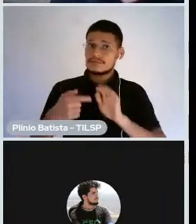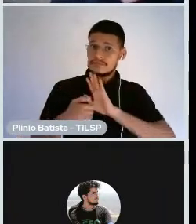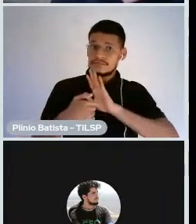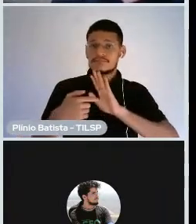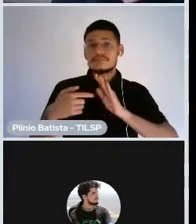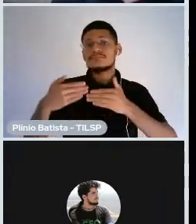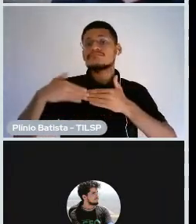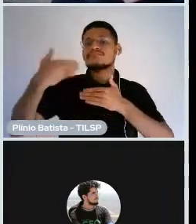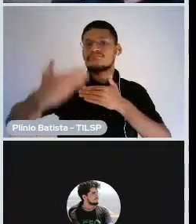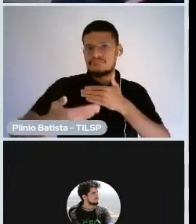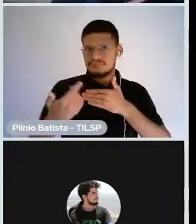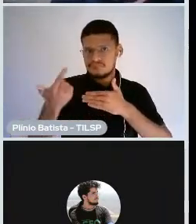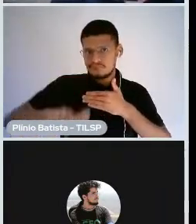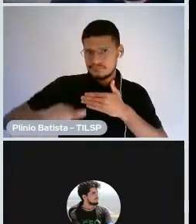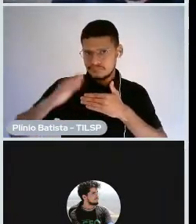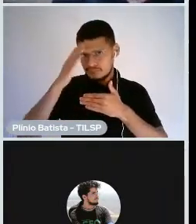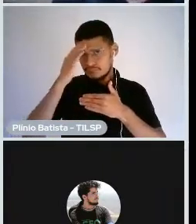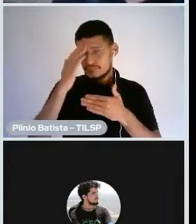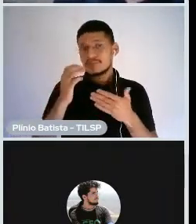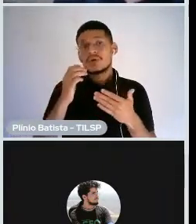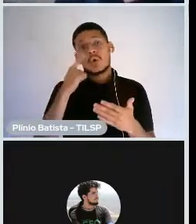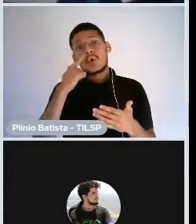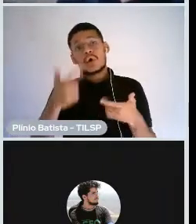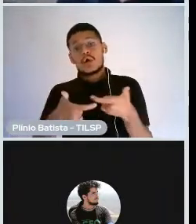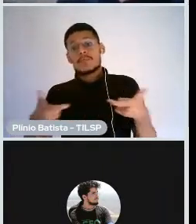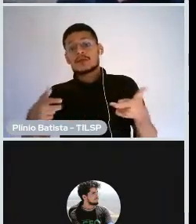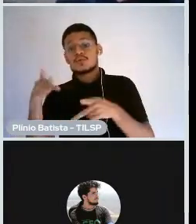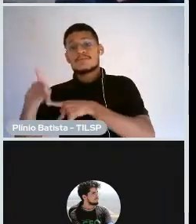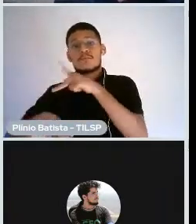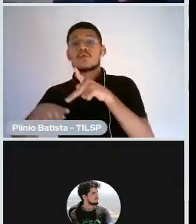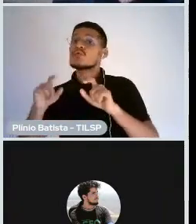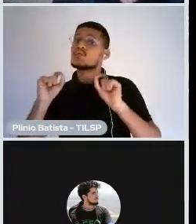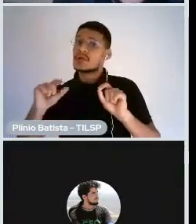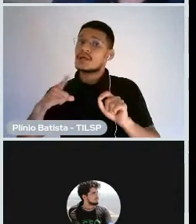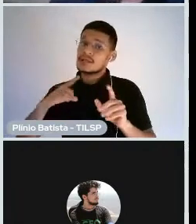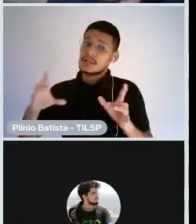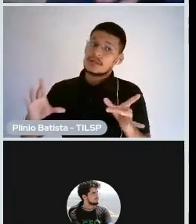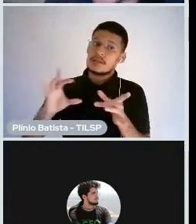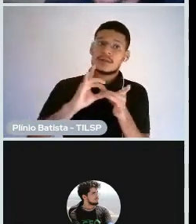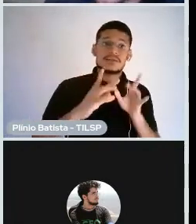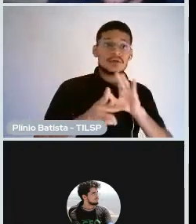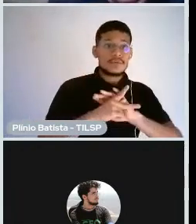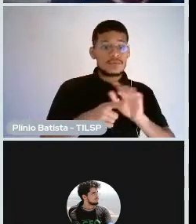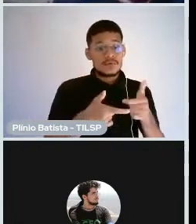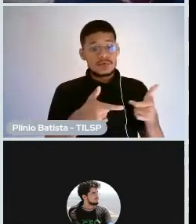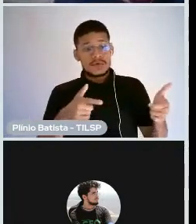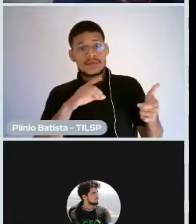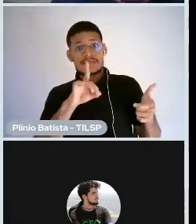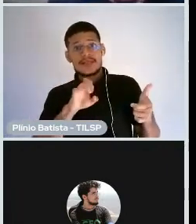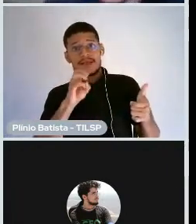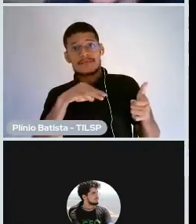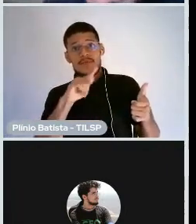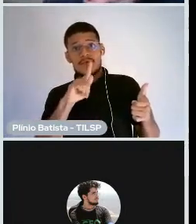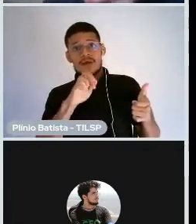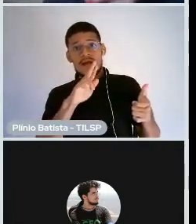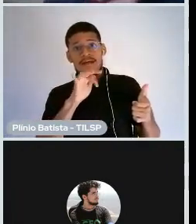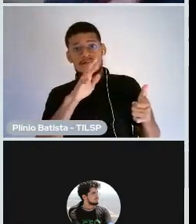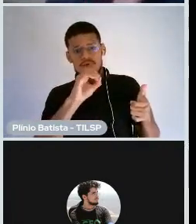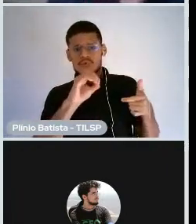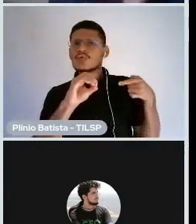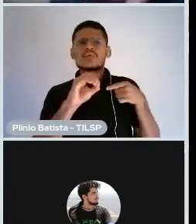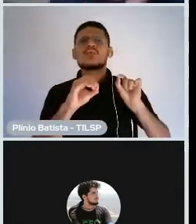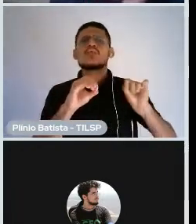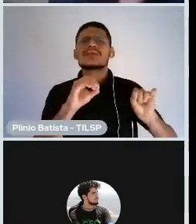a gente fala aí do aumento da população. O aumento da população está ligado diretamente ao crescimento demográfico. O que é o crescimento